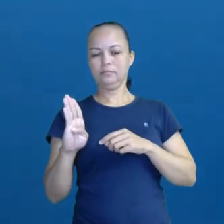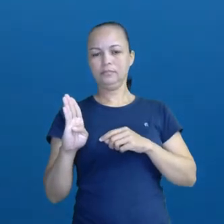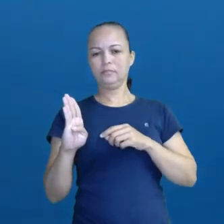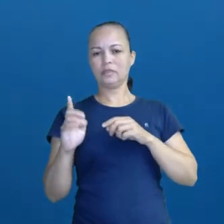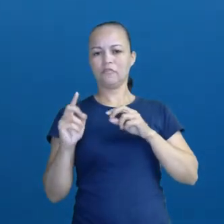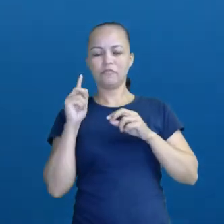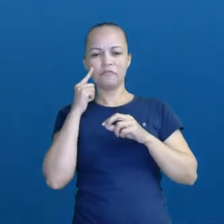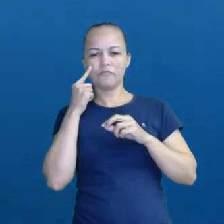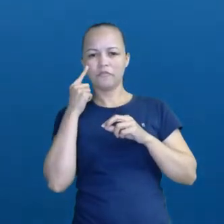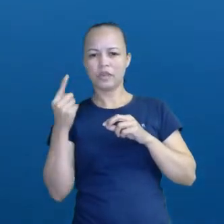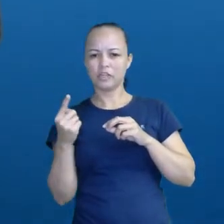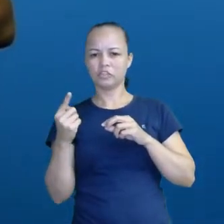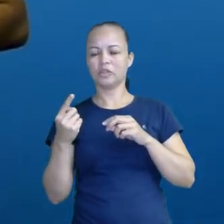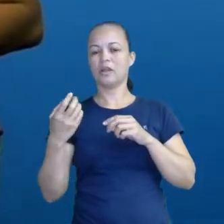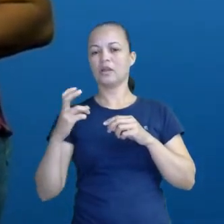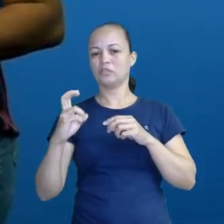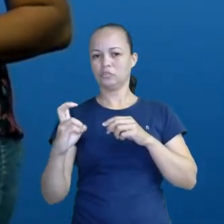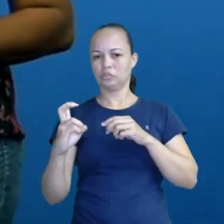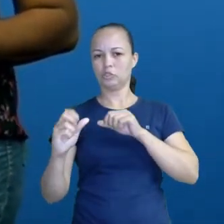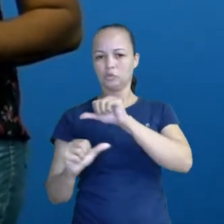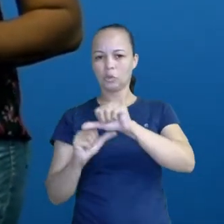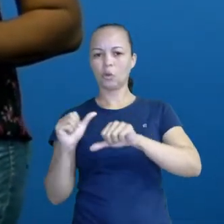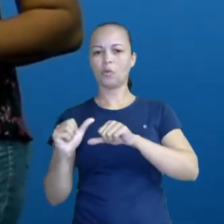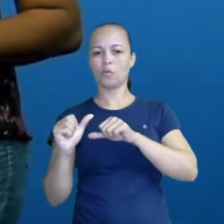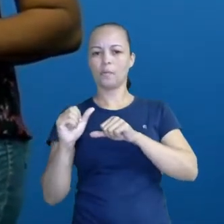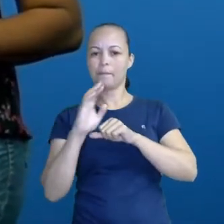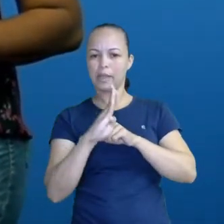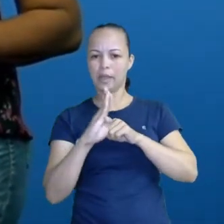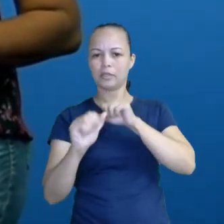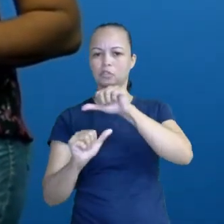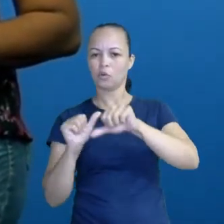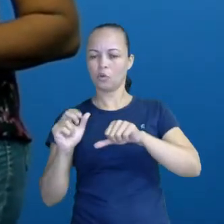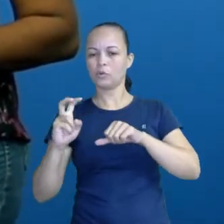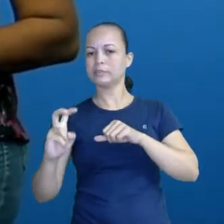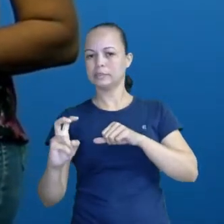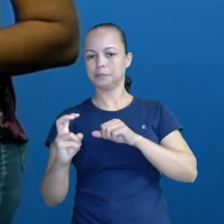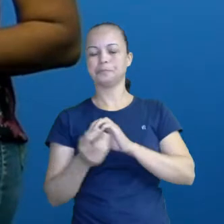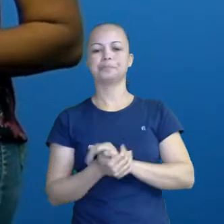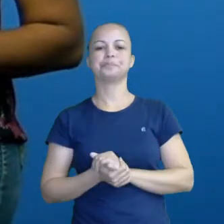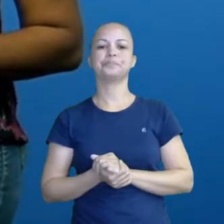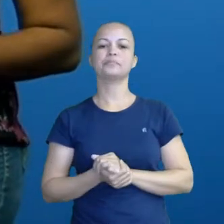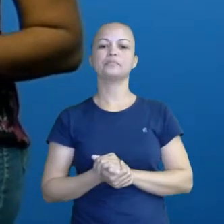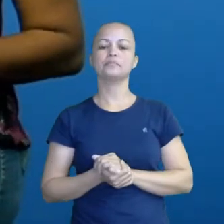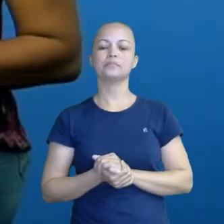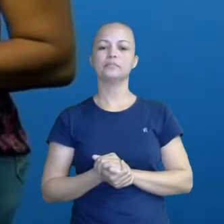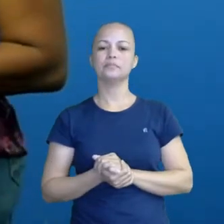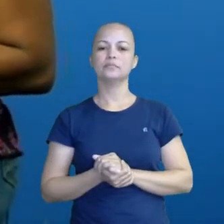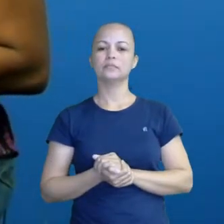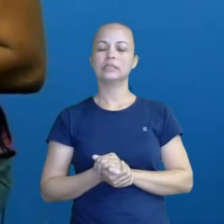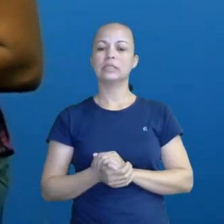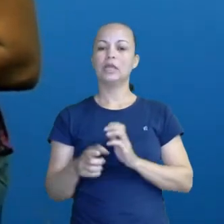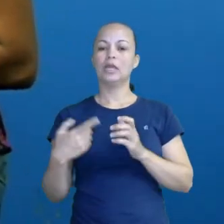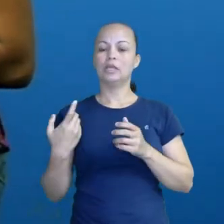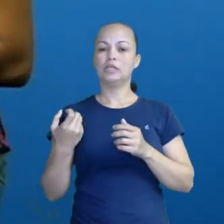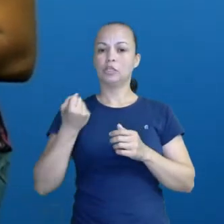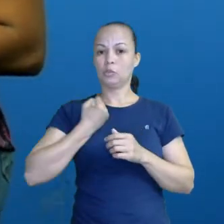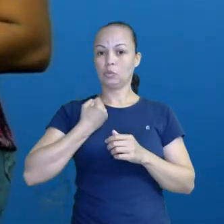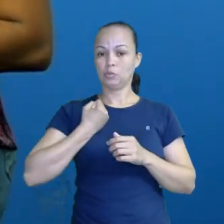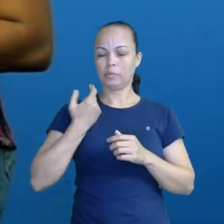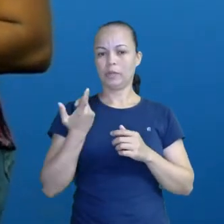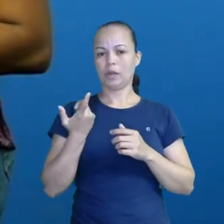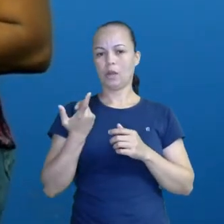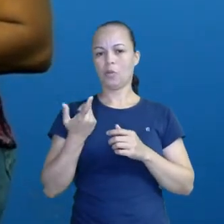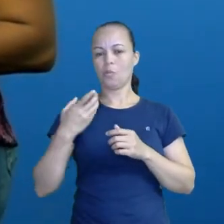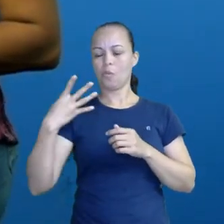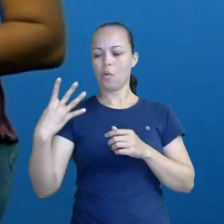veja aqui abaixo que ficou o numeral 5 que é a nossa base e o numeral